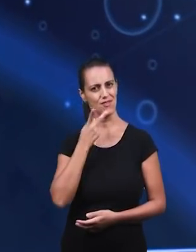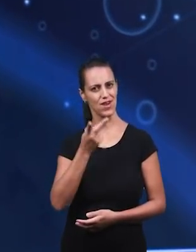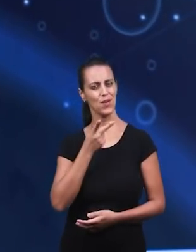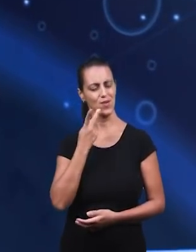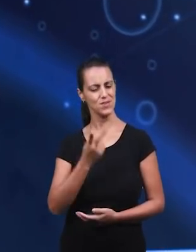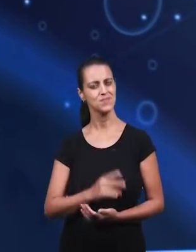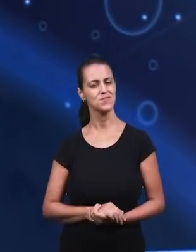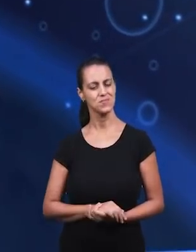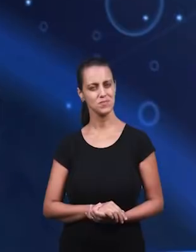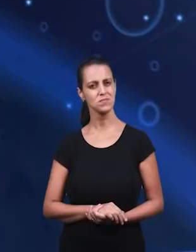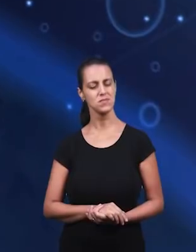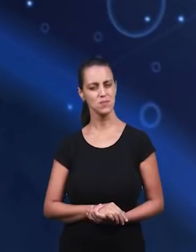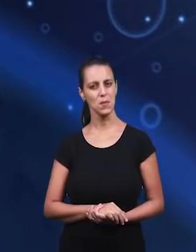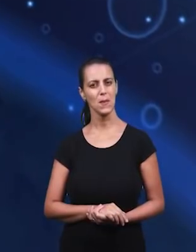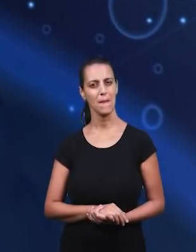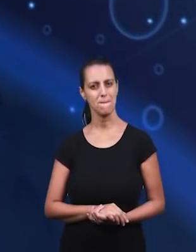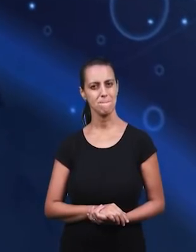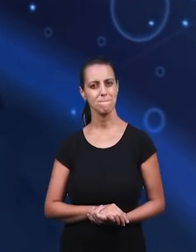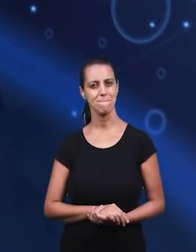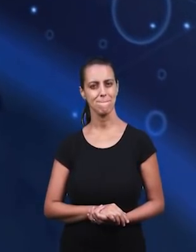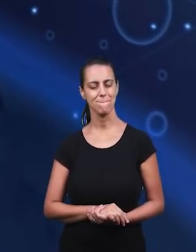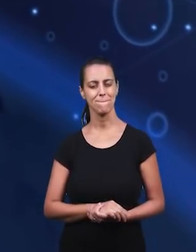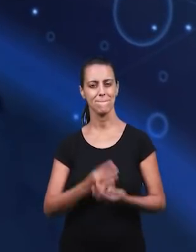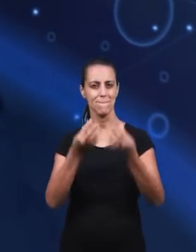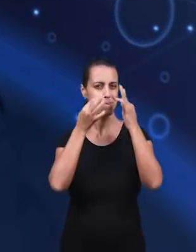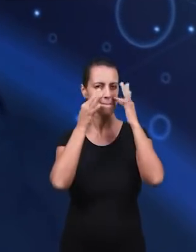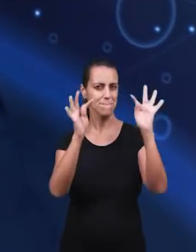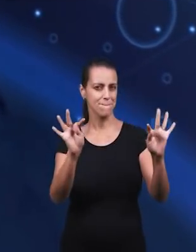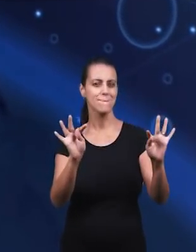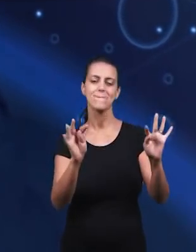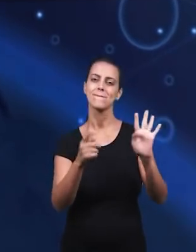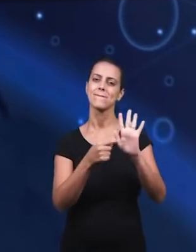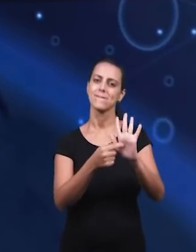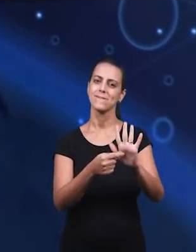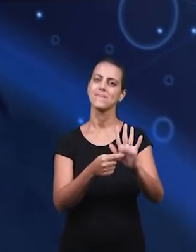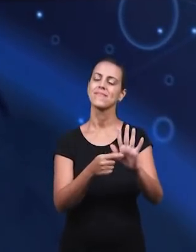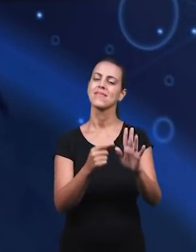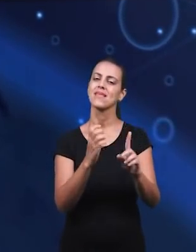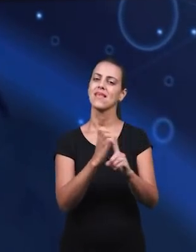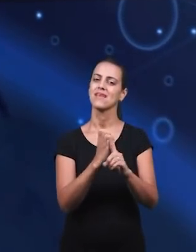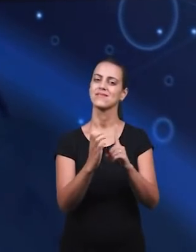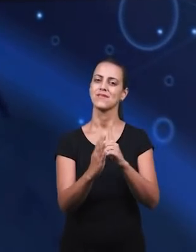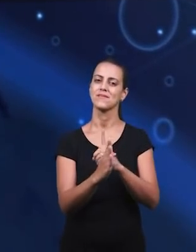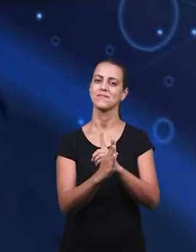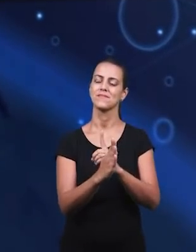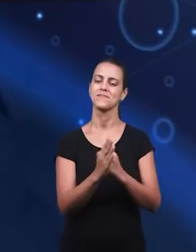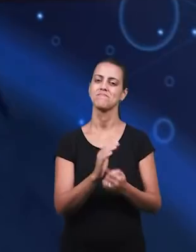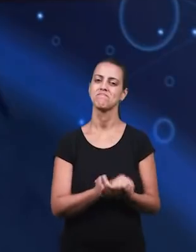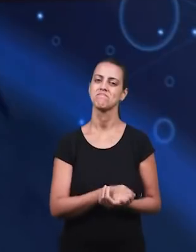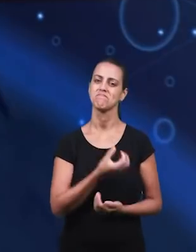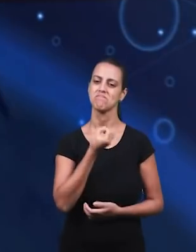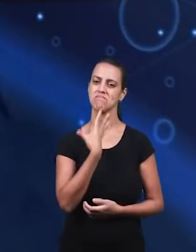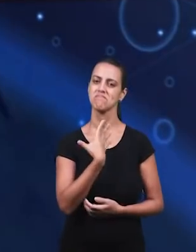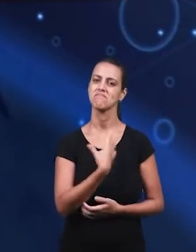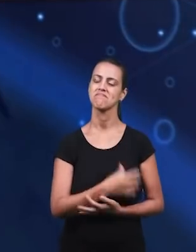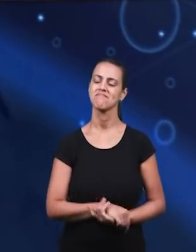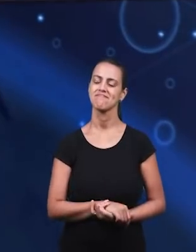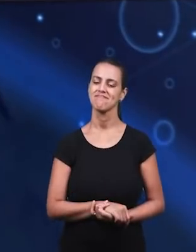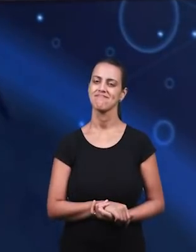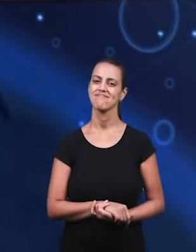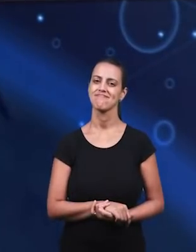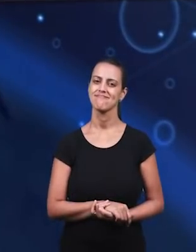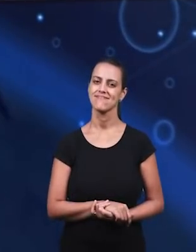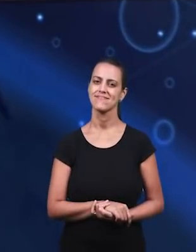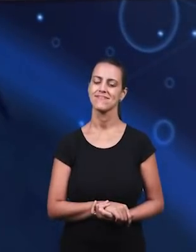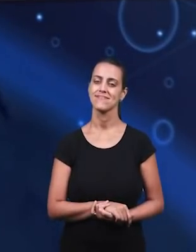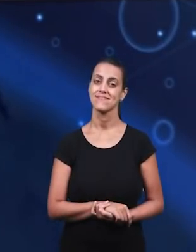testemunha, dá esse testemunho, relacionando esse testemunho com a Escola Bíblica Dominical. Muito bem colocado pelo